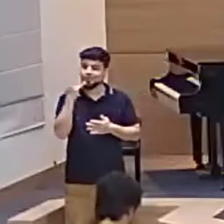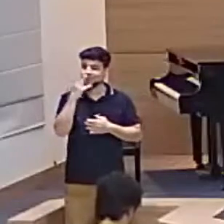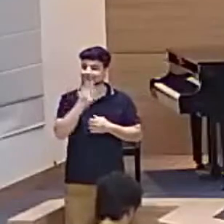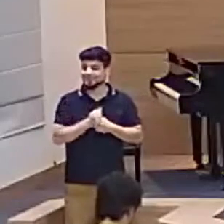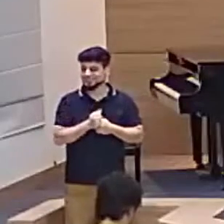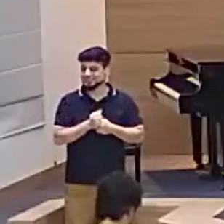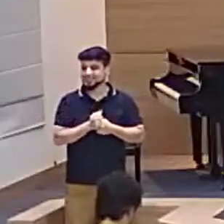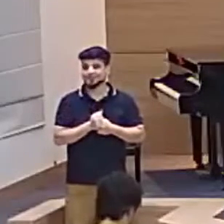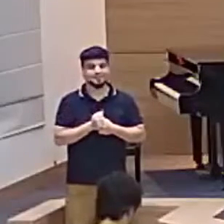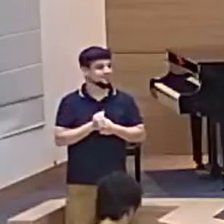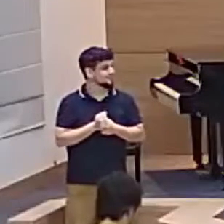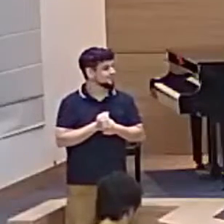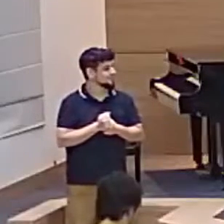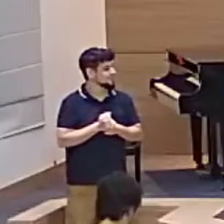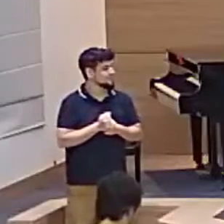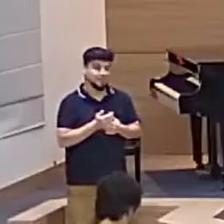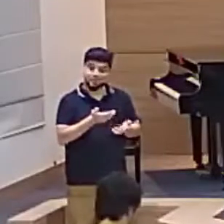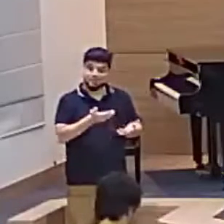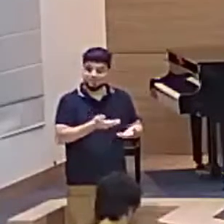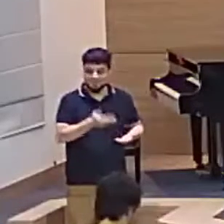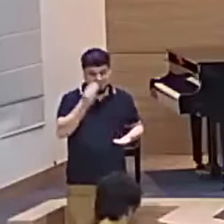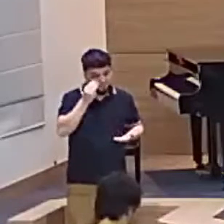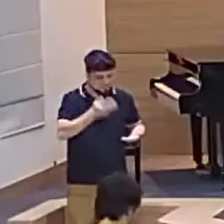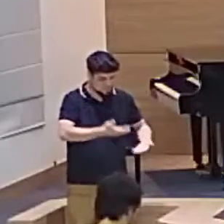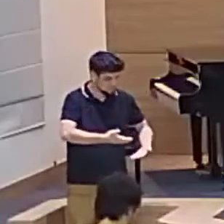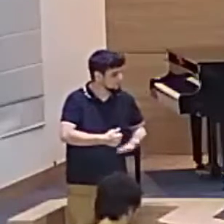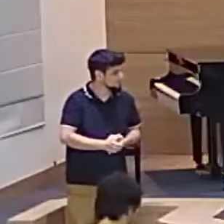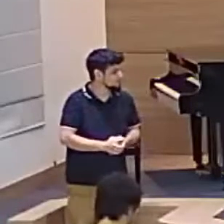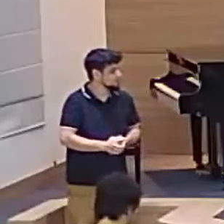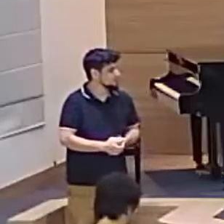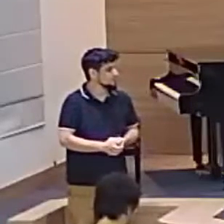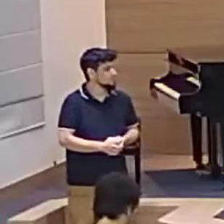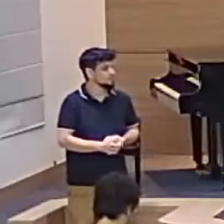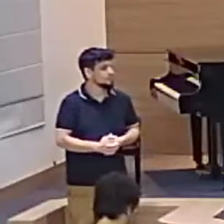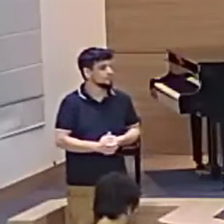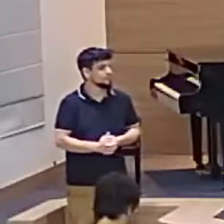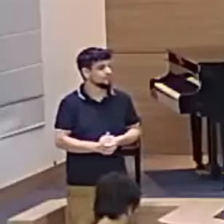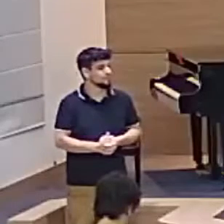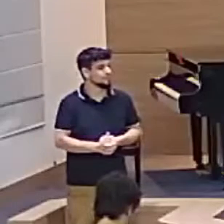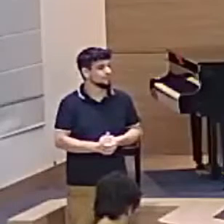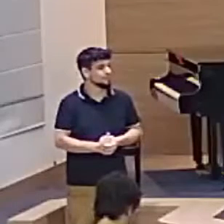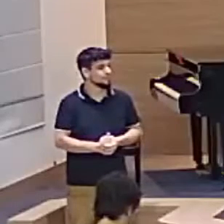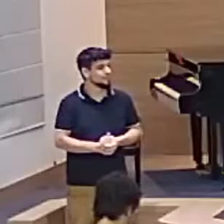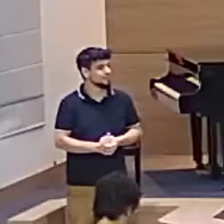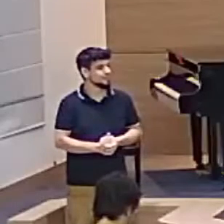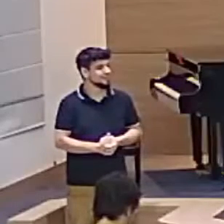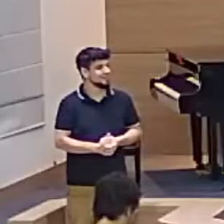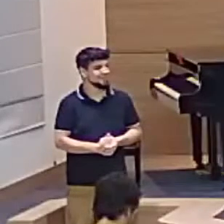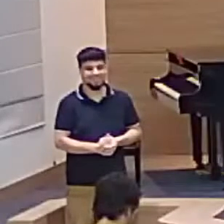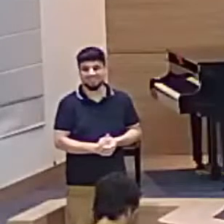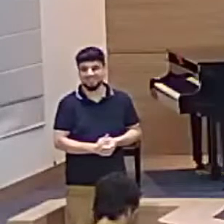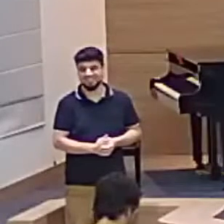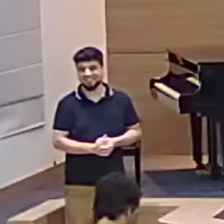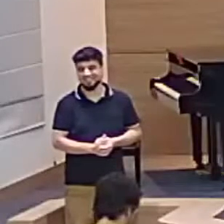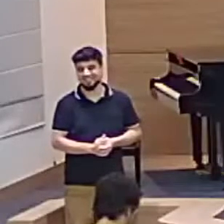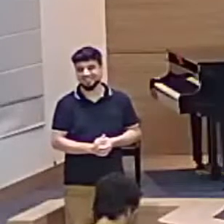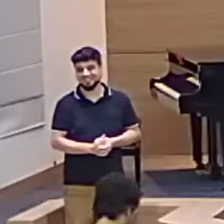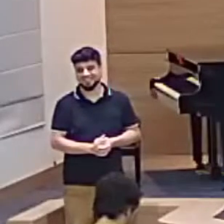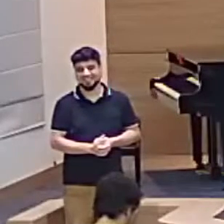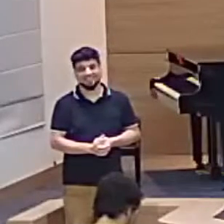tão gostoso né filha eu vou querer ter a honra de segurá-lo e e ele é muito calminho